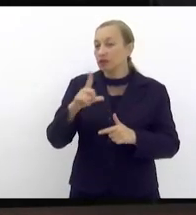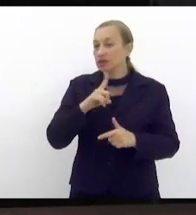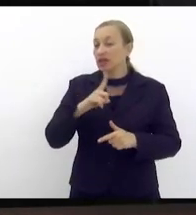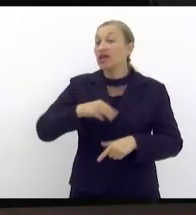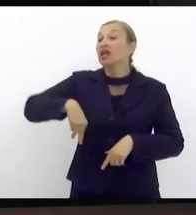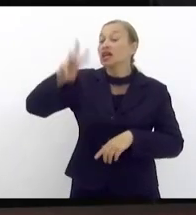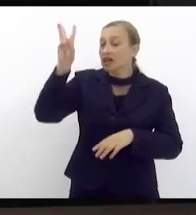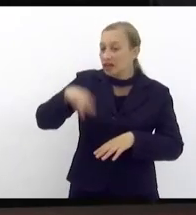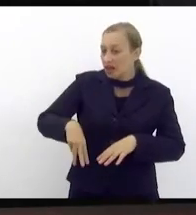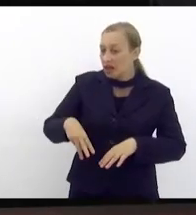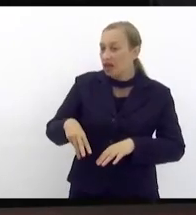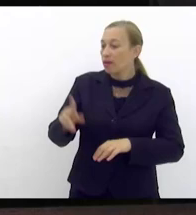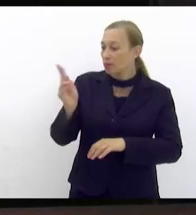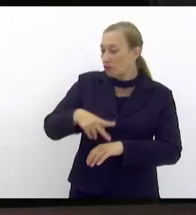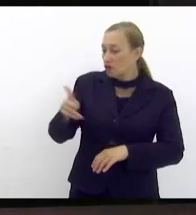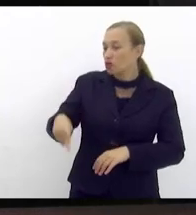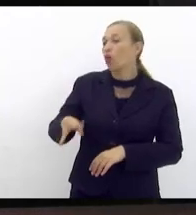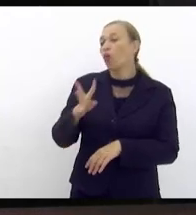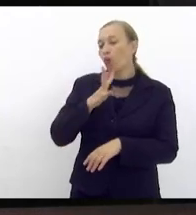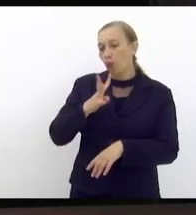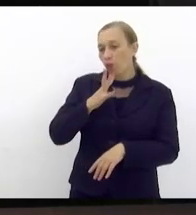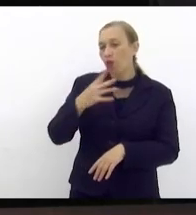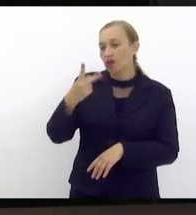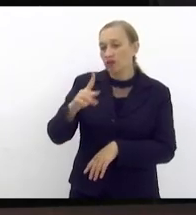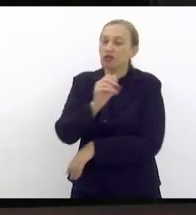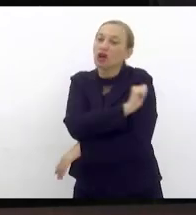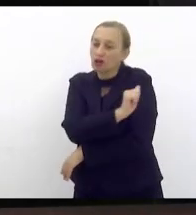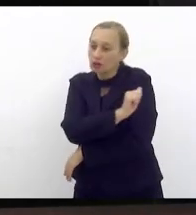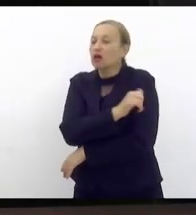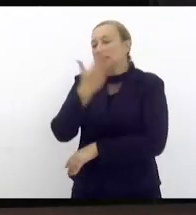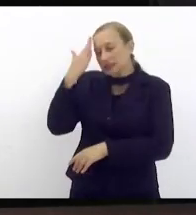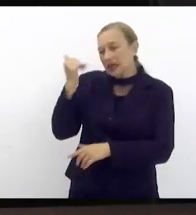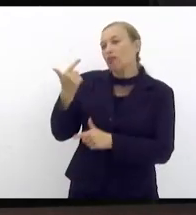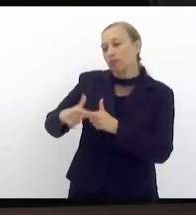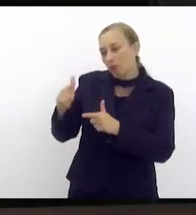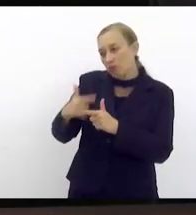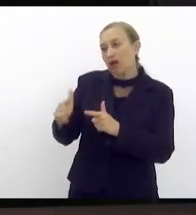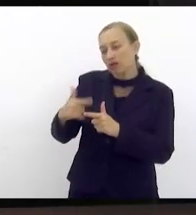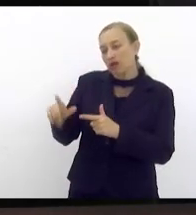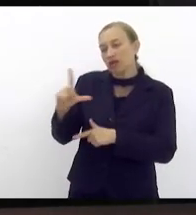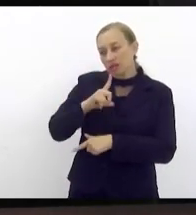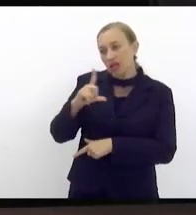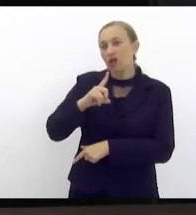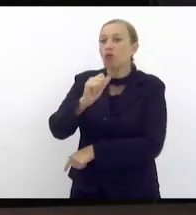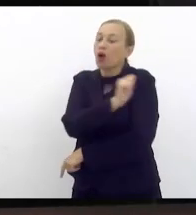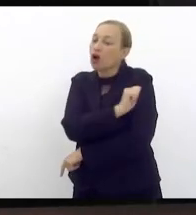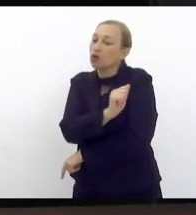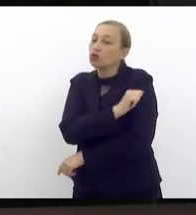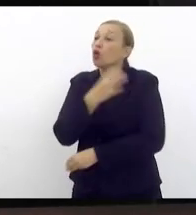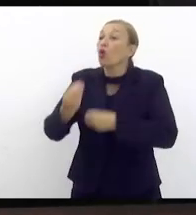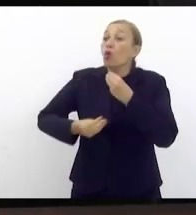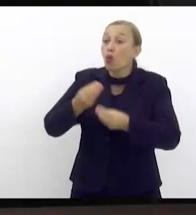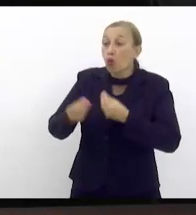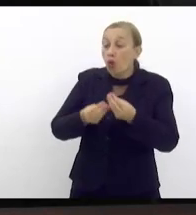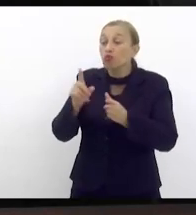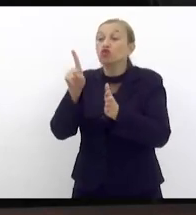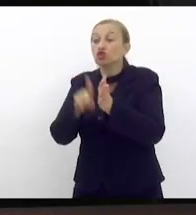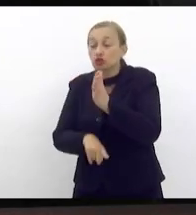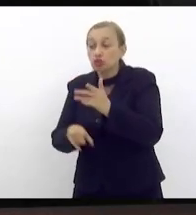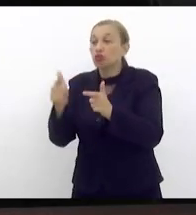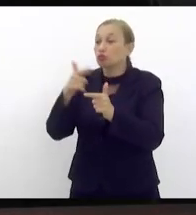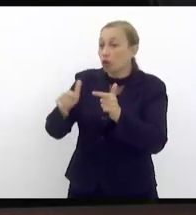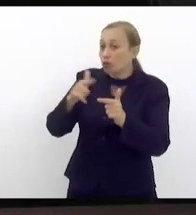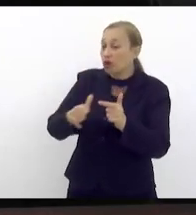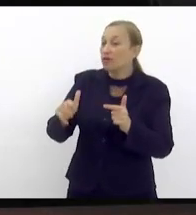leciona conhece os seus alunos quem leciona sabe os problemas que os seus alunos têm como a gente pode tentar diminuir um problema